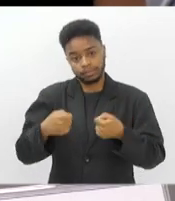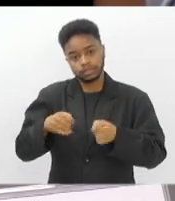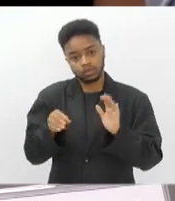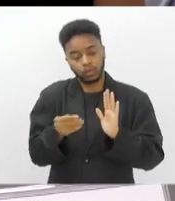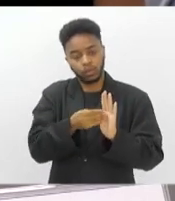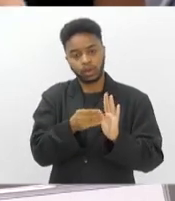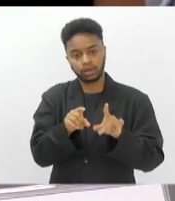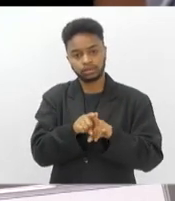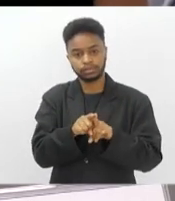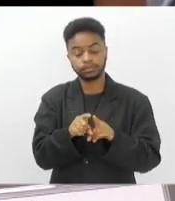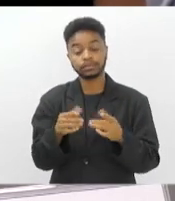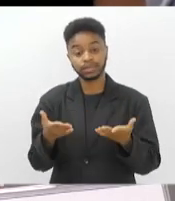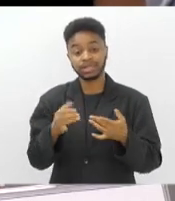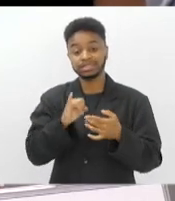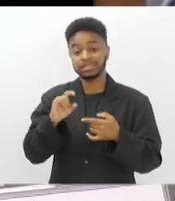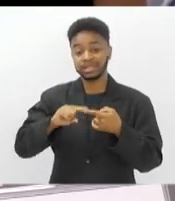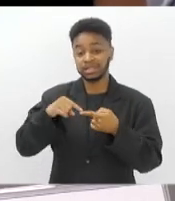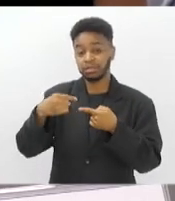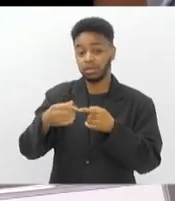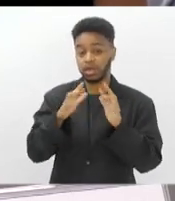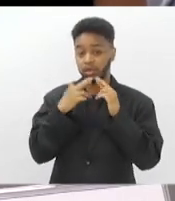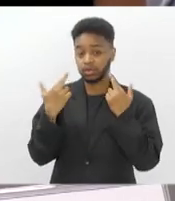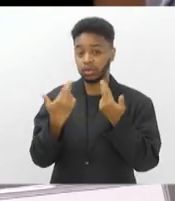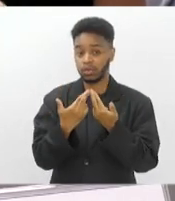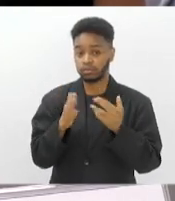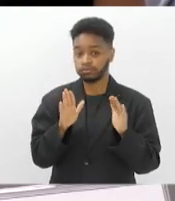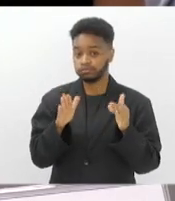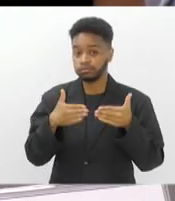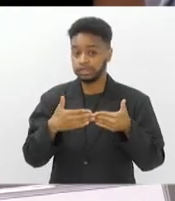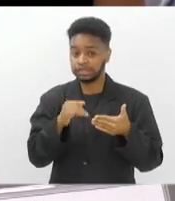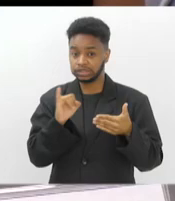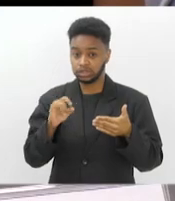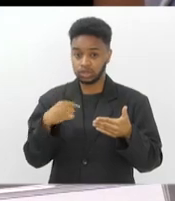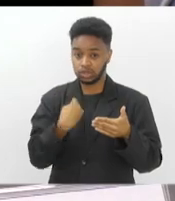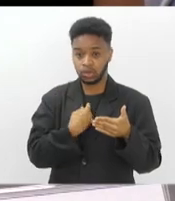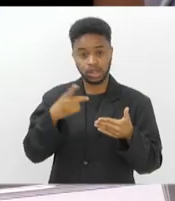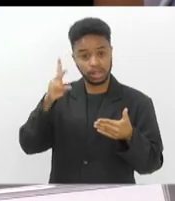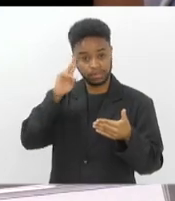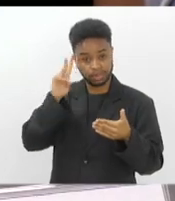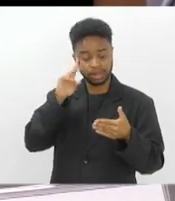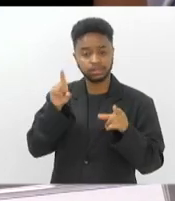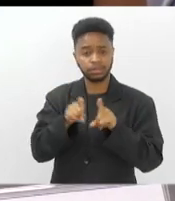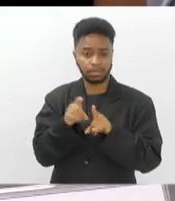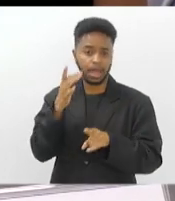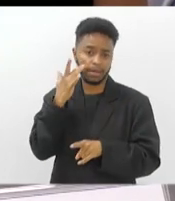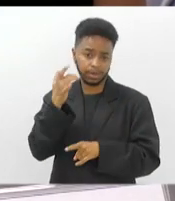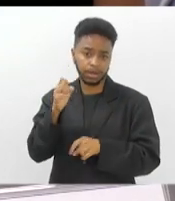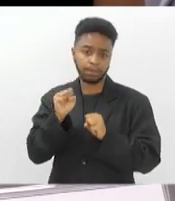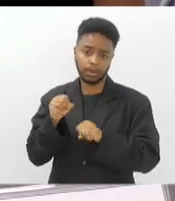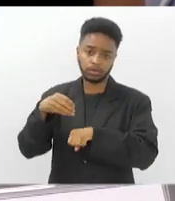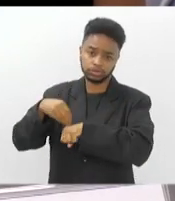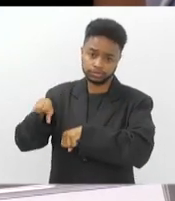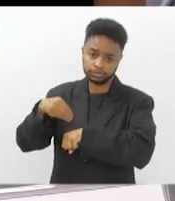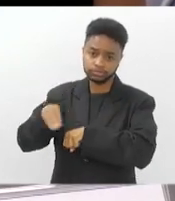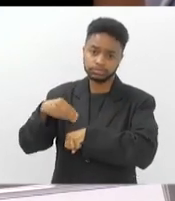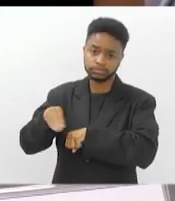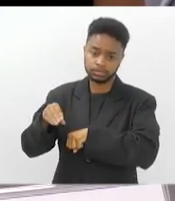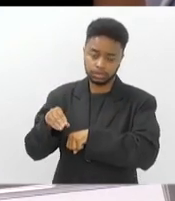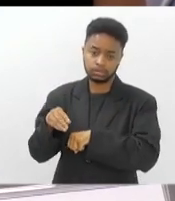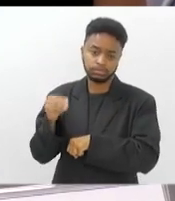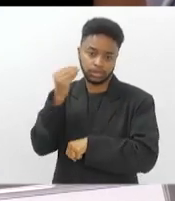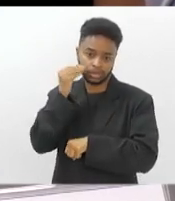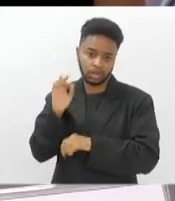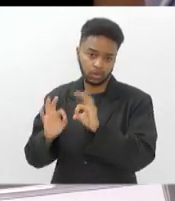for depois da reunião encerrada naquilo que a gente lembrar e talvez até amanhã a gente vai passando para poder